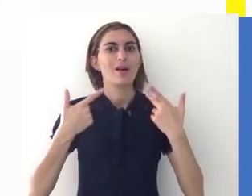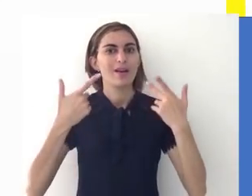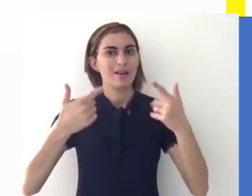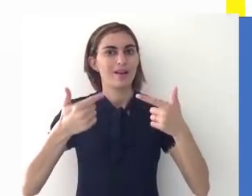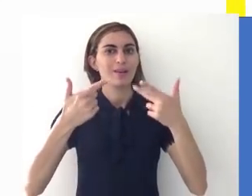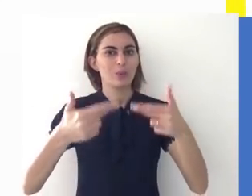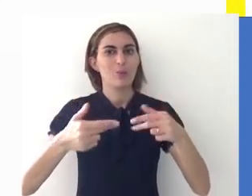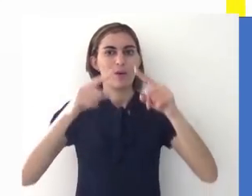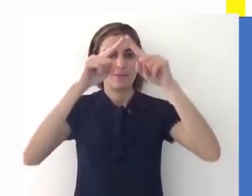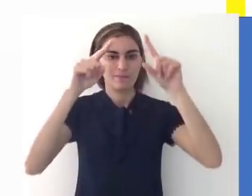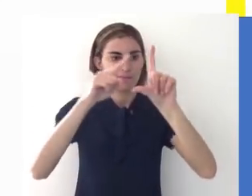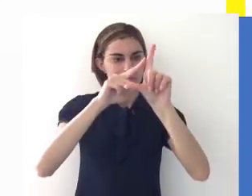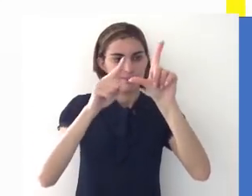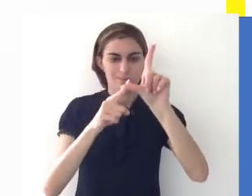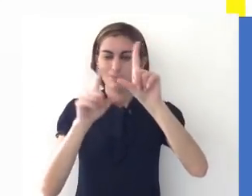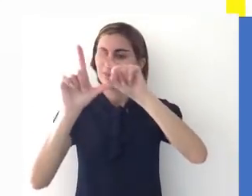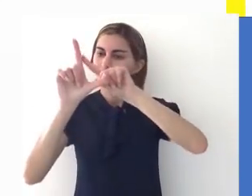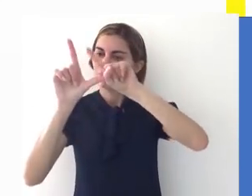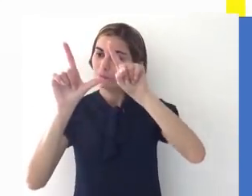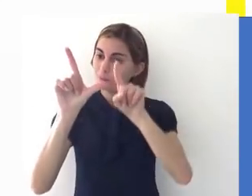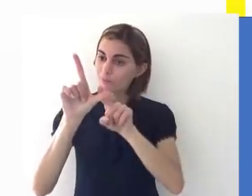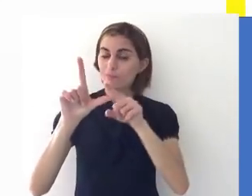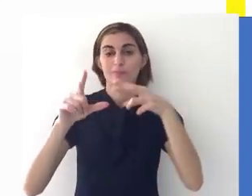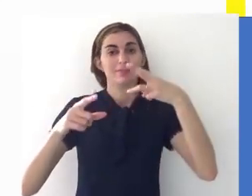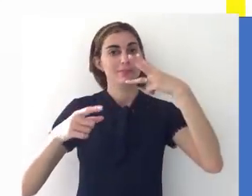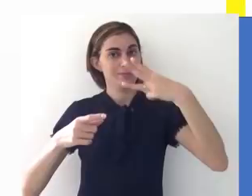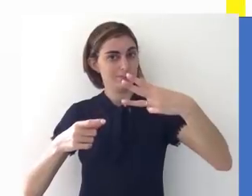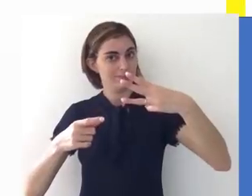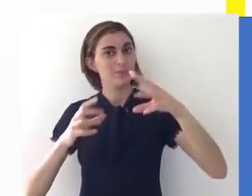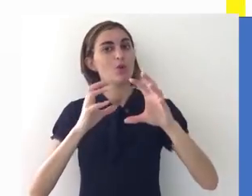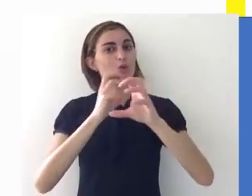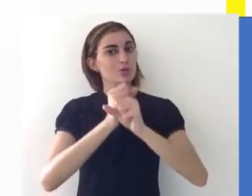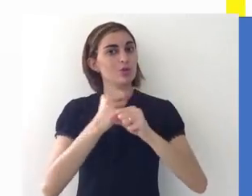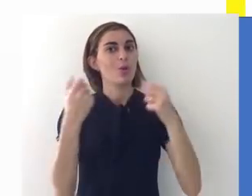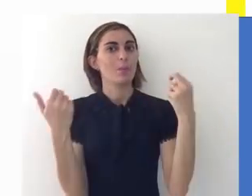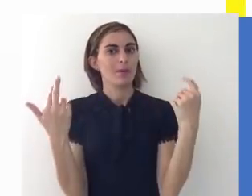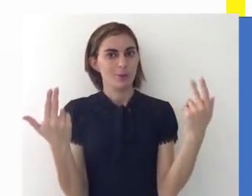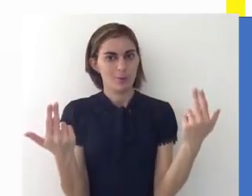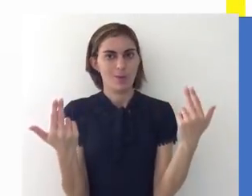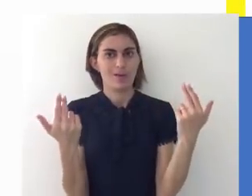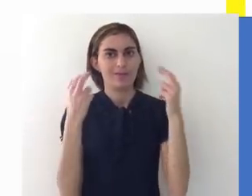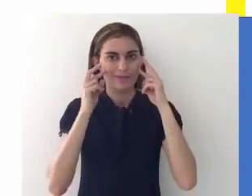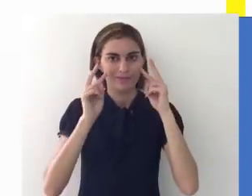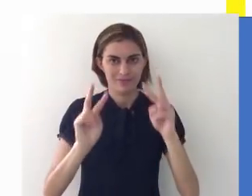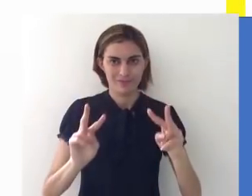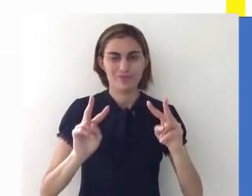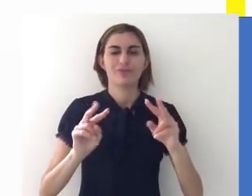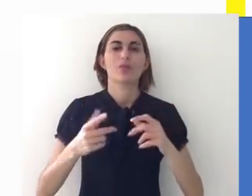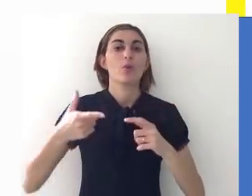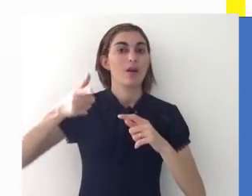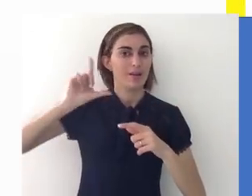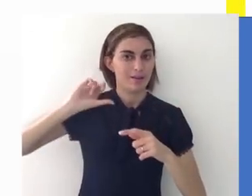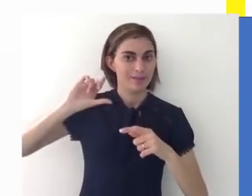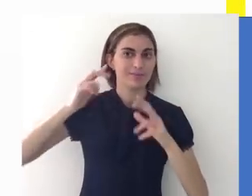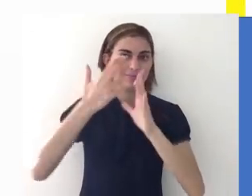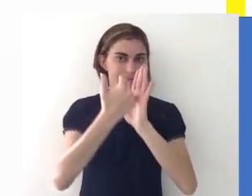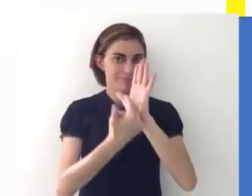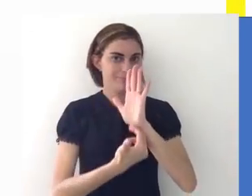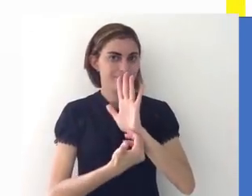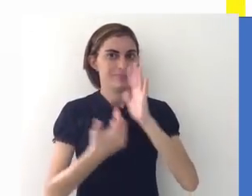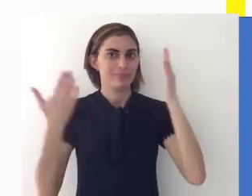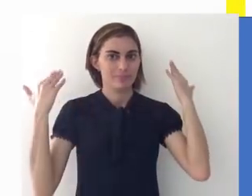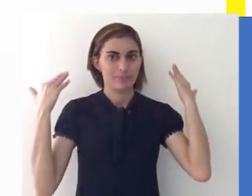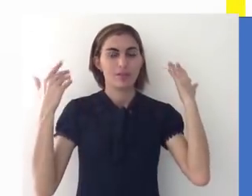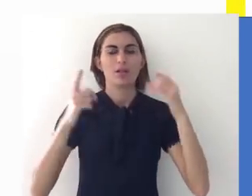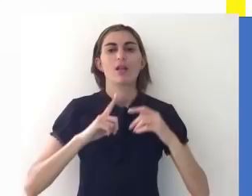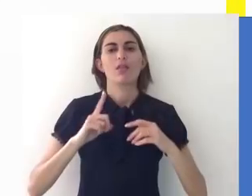1 mede a mesma coisa que o ângulo 2, pela propriedade anterior. E que o ângulo 3 mede a mesma medida que o ângulo 4, também pela